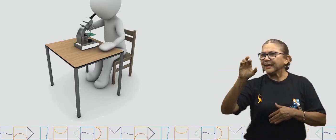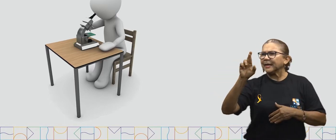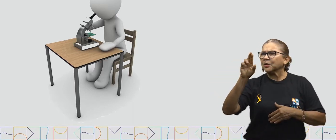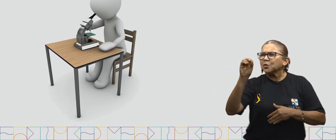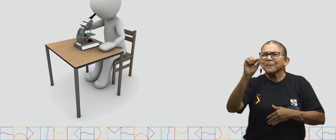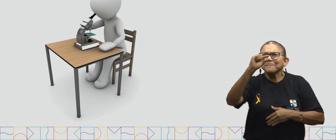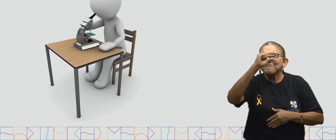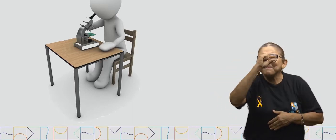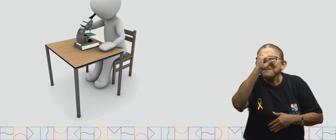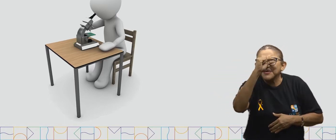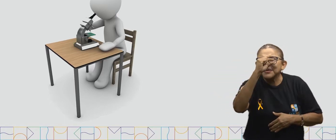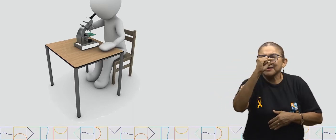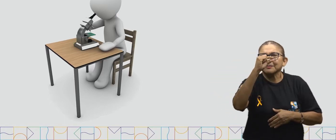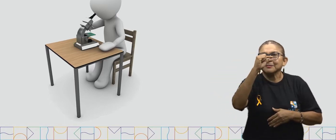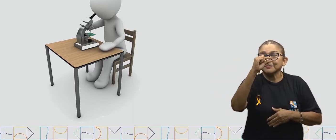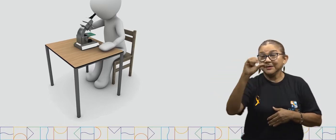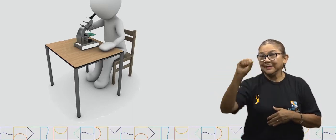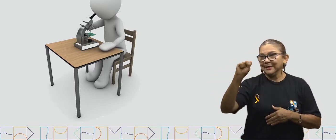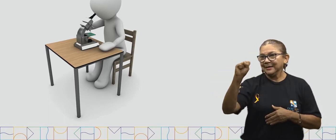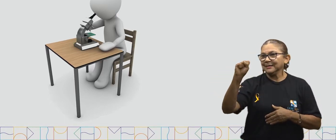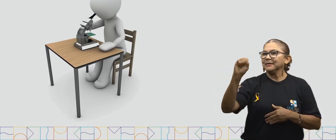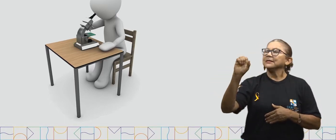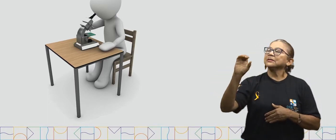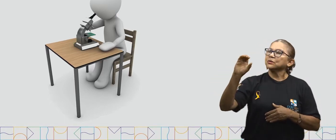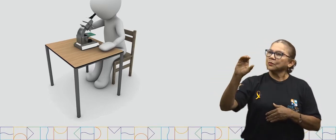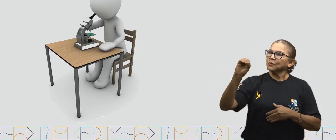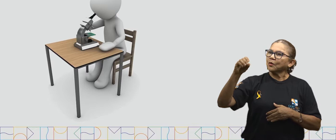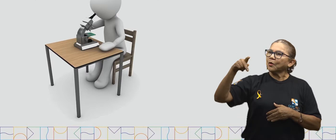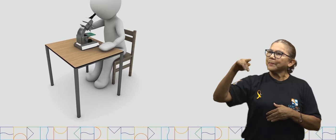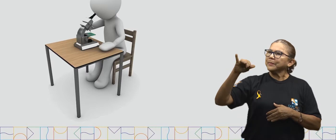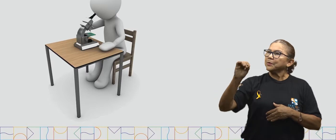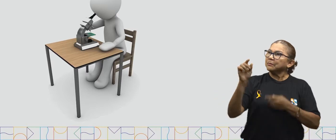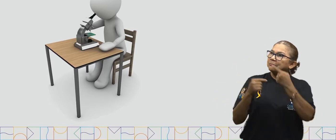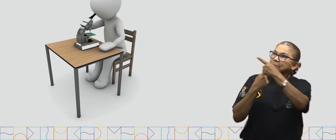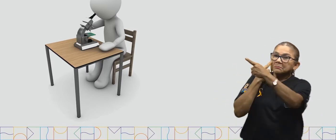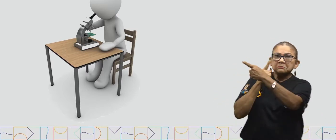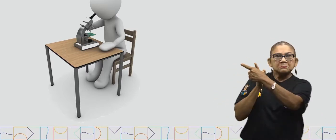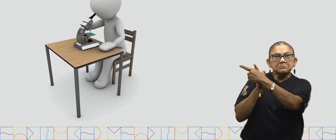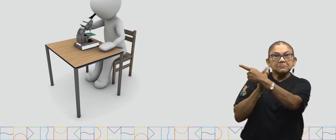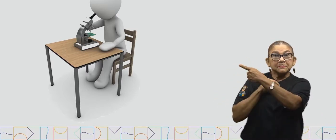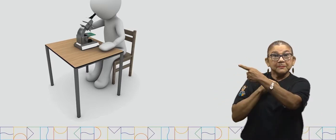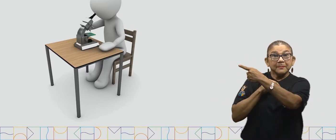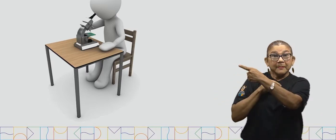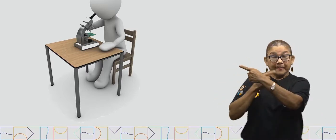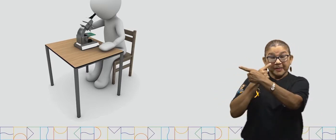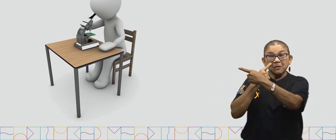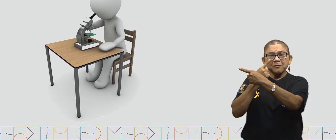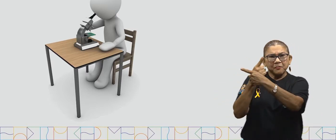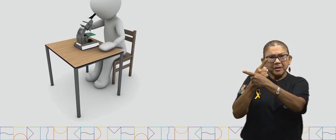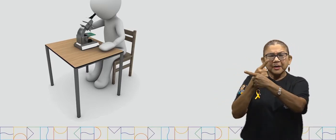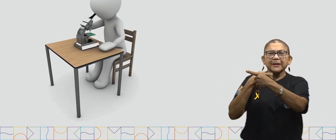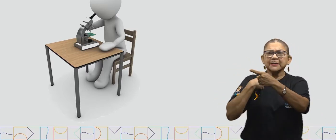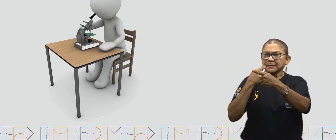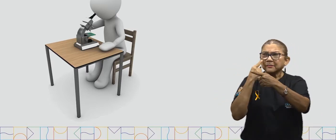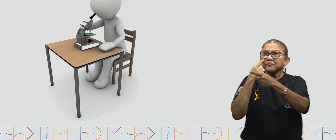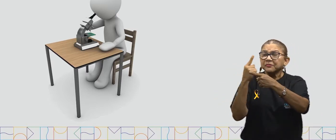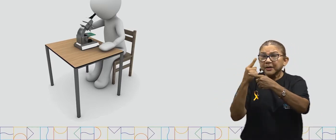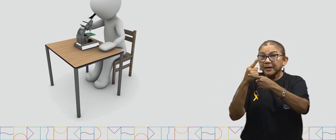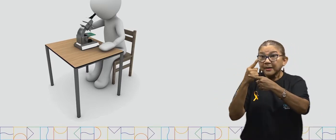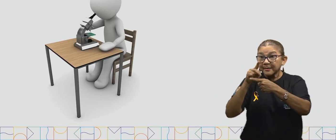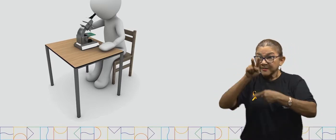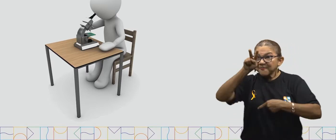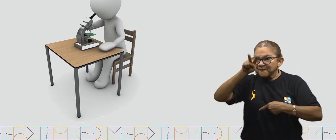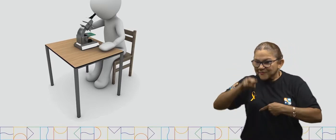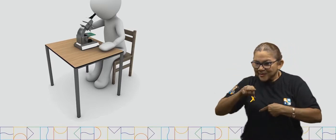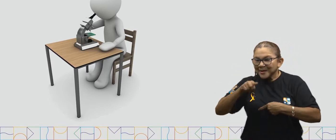que significa pequeno, e scópio, que significa vejo. Portanto, o microscópio quer dizer